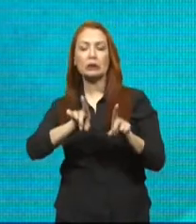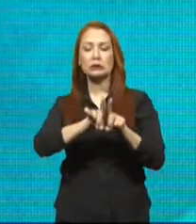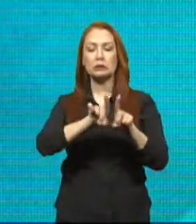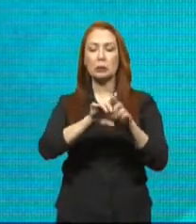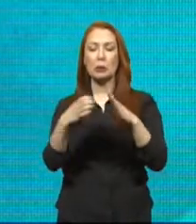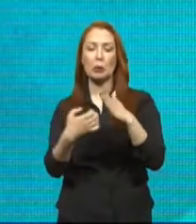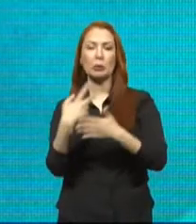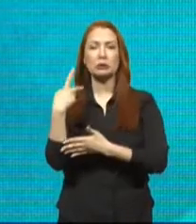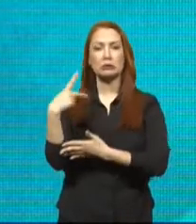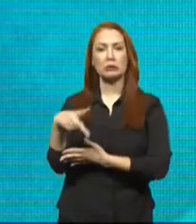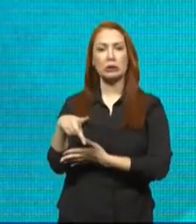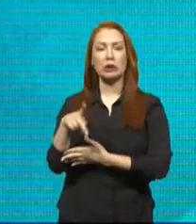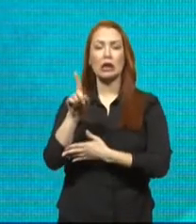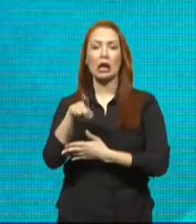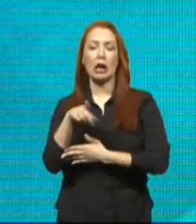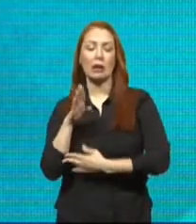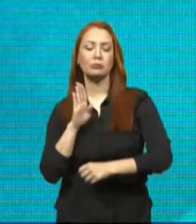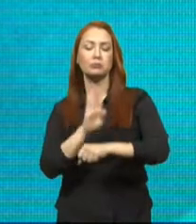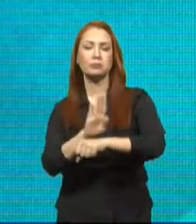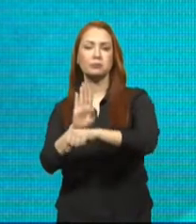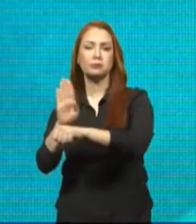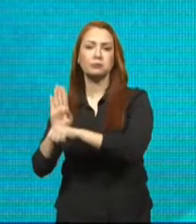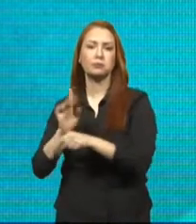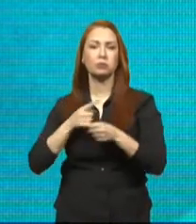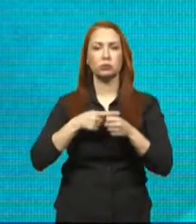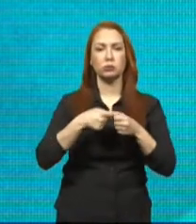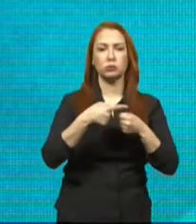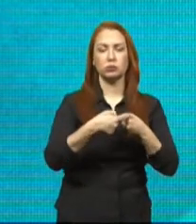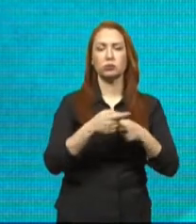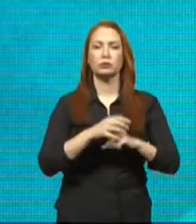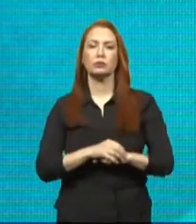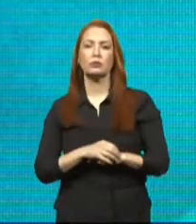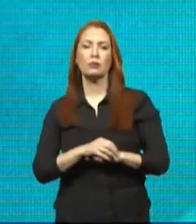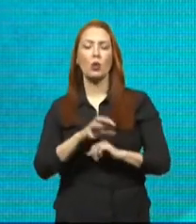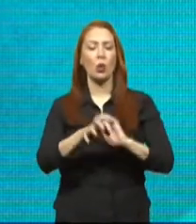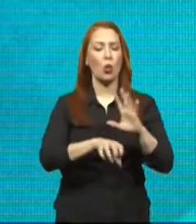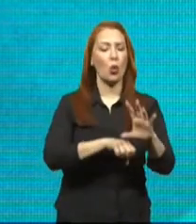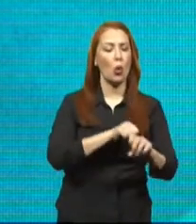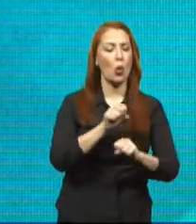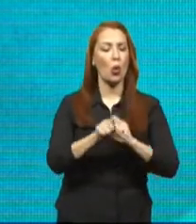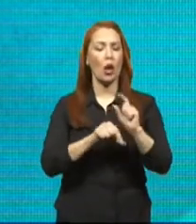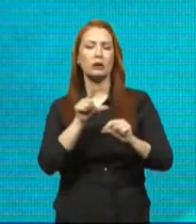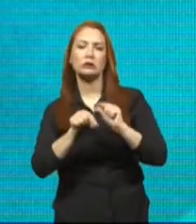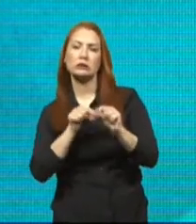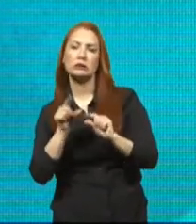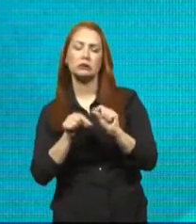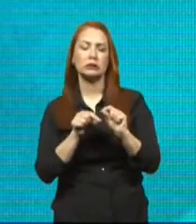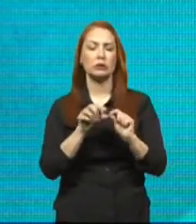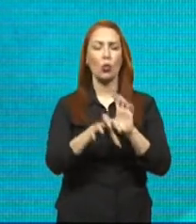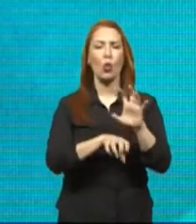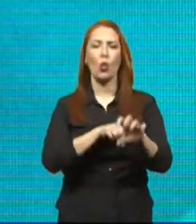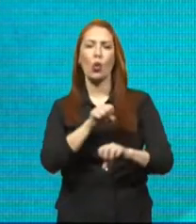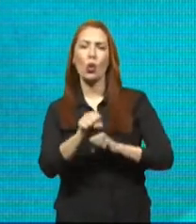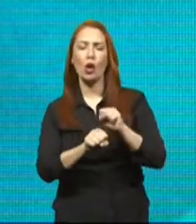eles prestam serviço aos municípios. Uhum. Então, tanto de coleta seletiva, coleta de resíduos comuns,